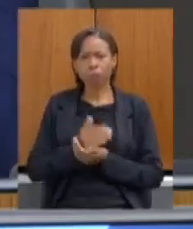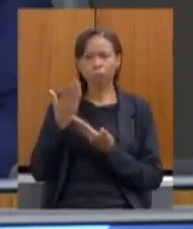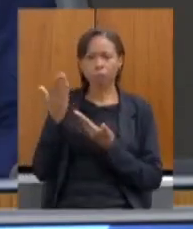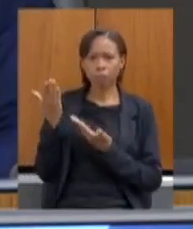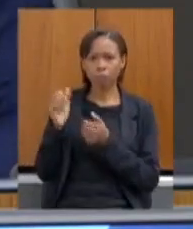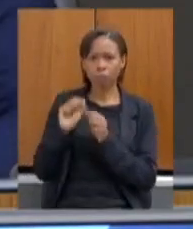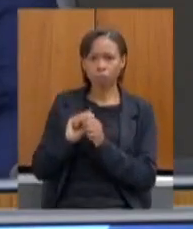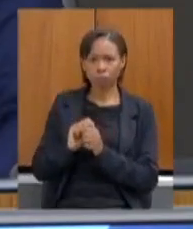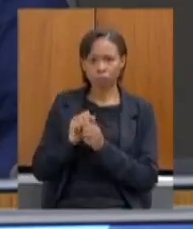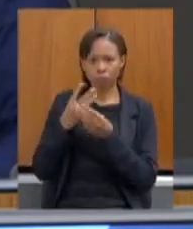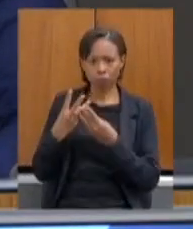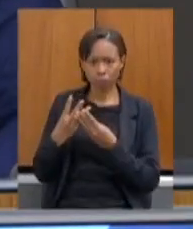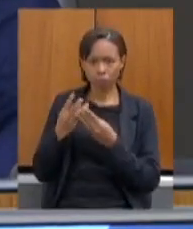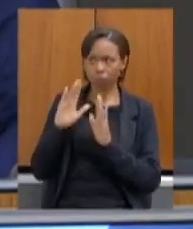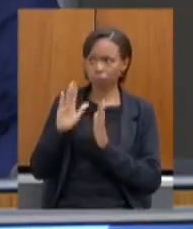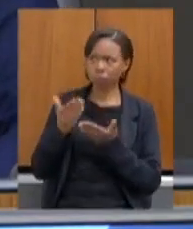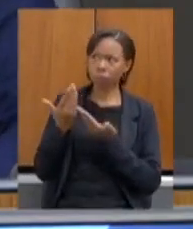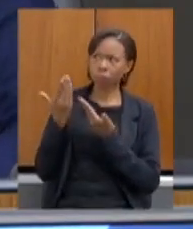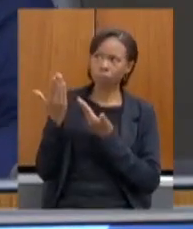na tela.